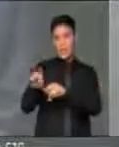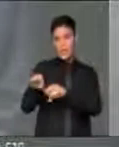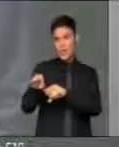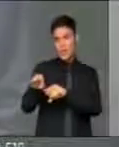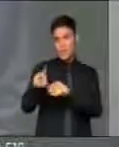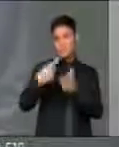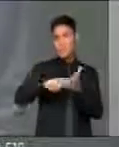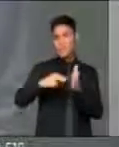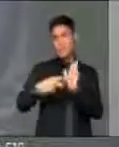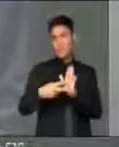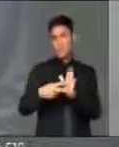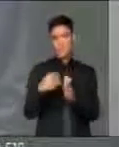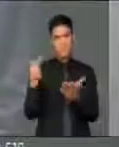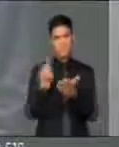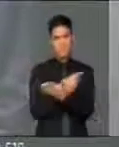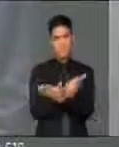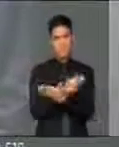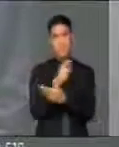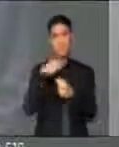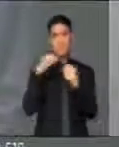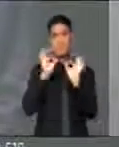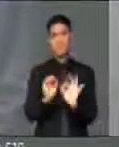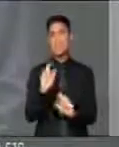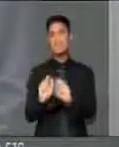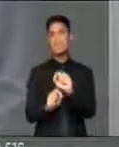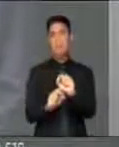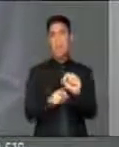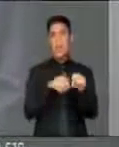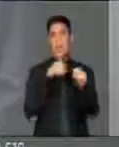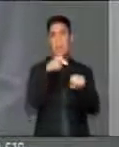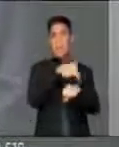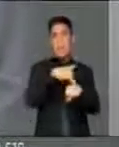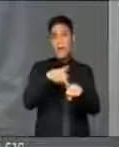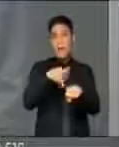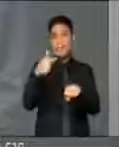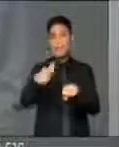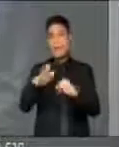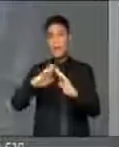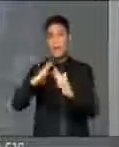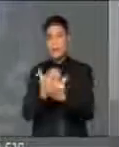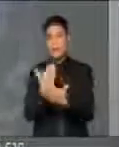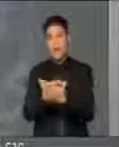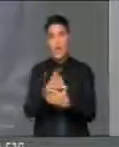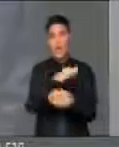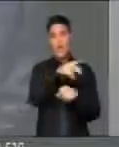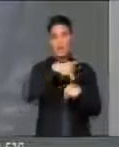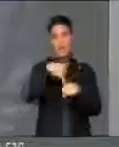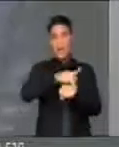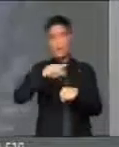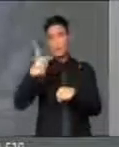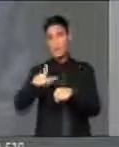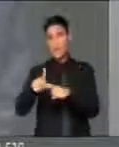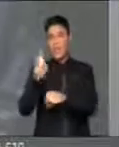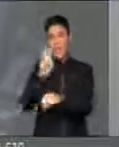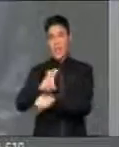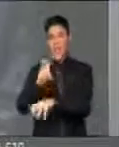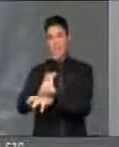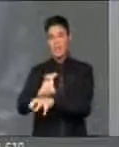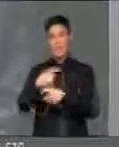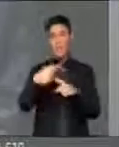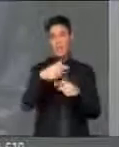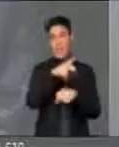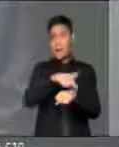sem escolas, pátria sem bolsas de estudo e pátria sem creche. É emblemático o caos na saúde